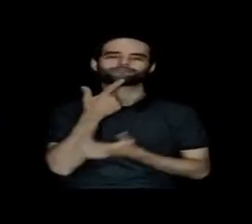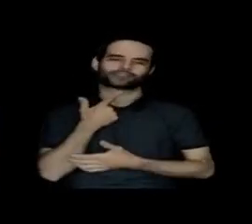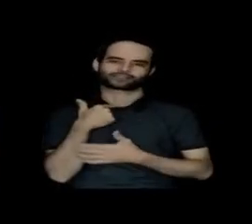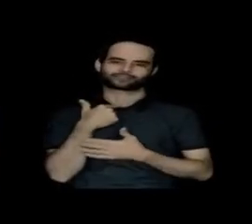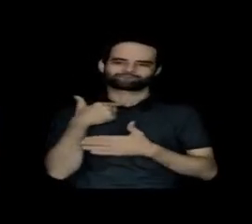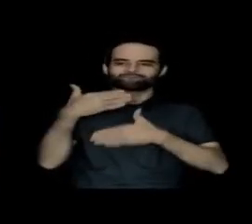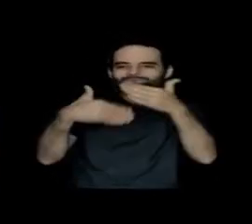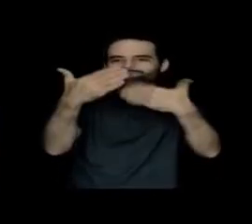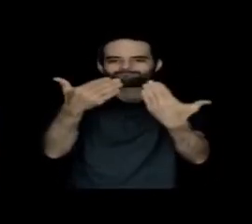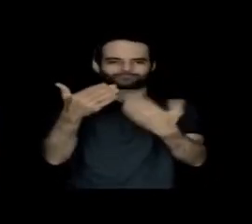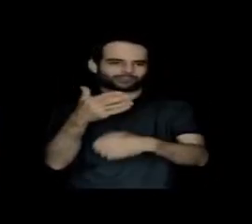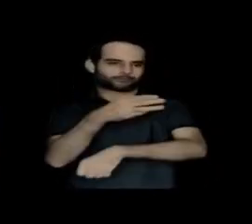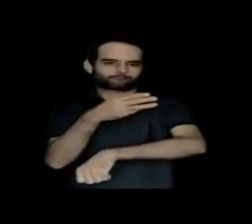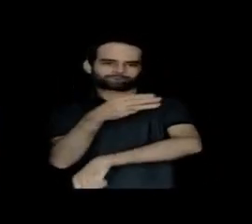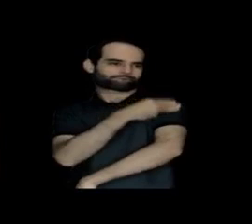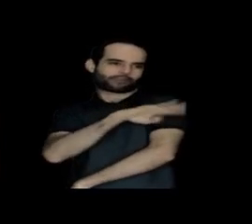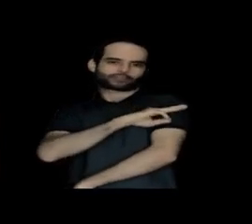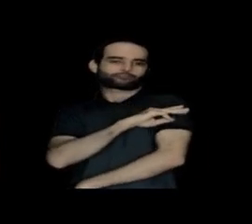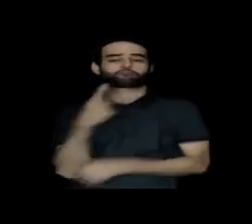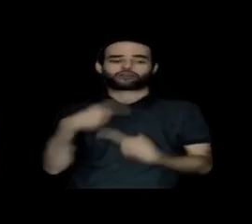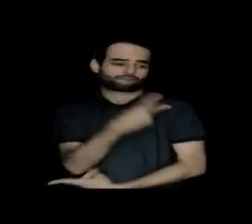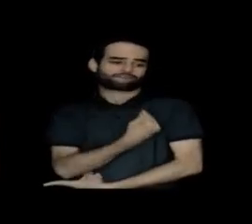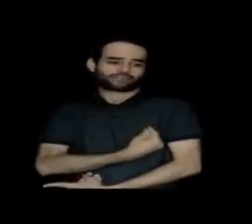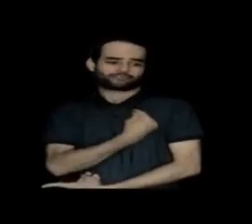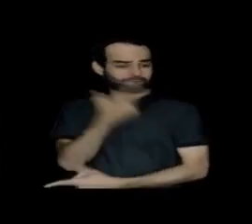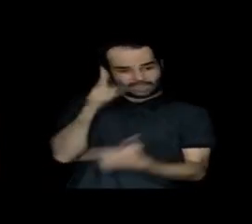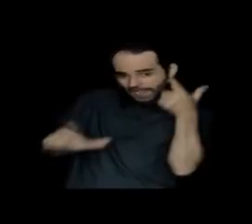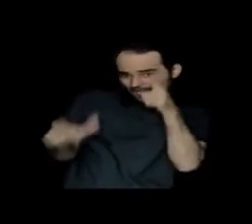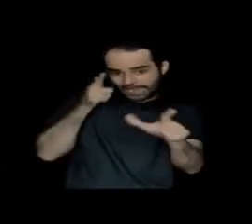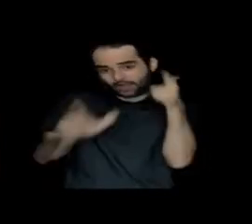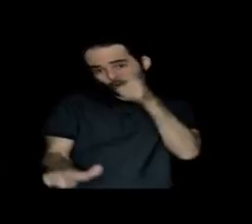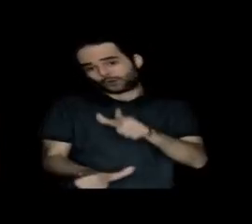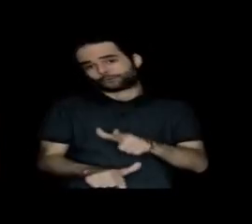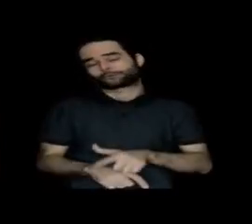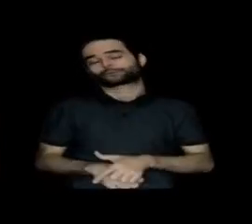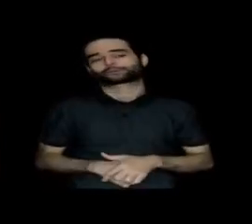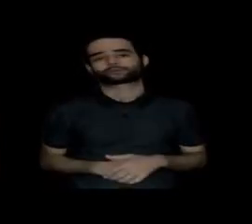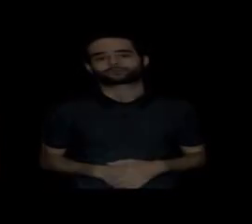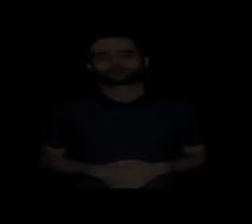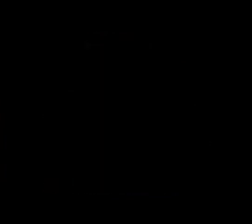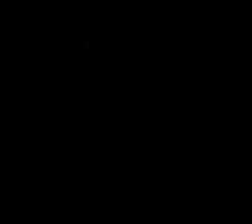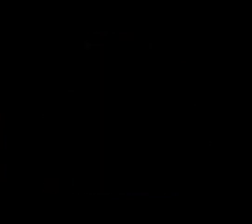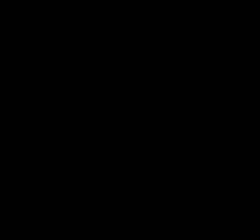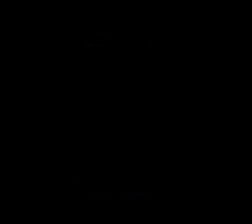quisesse ir além do ensino médio, né? Porque a vida dela foi de